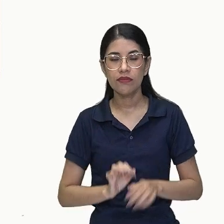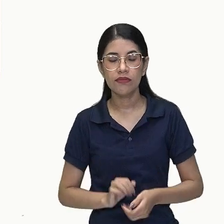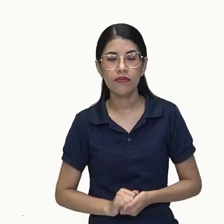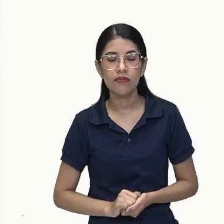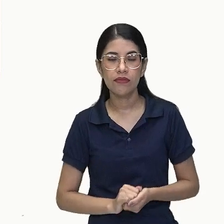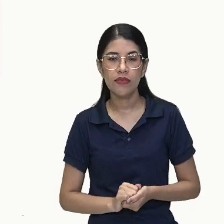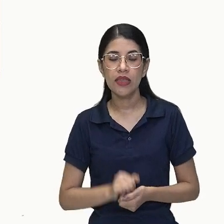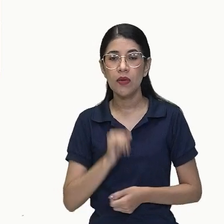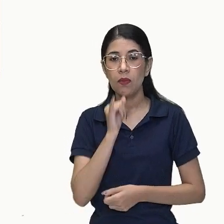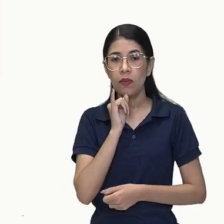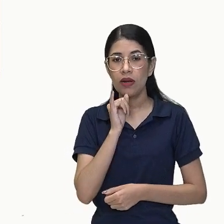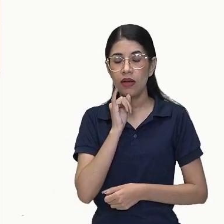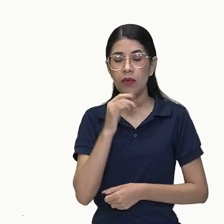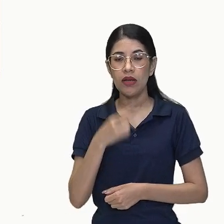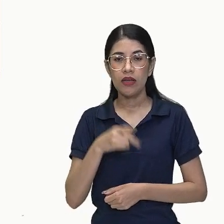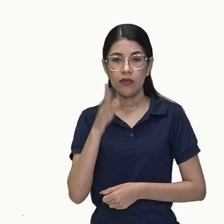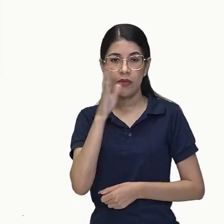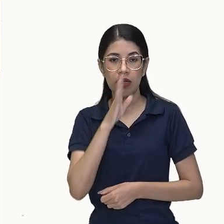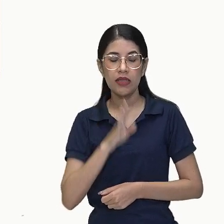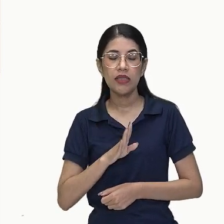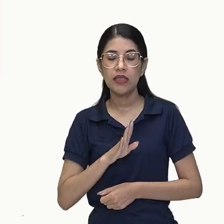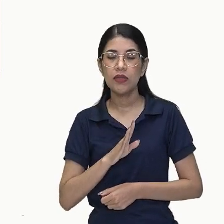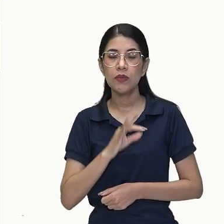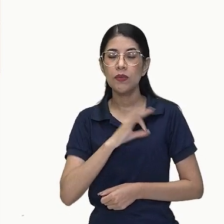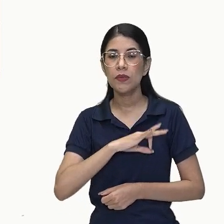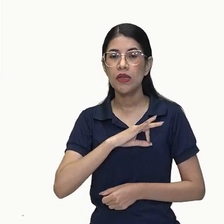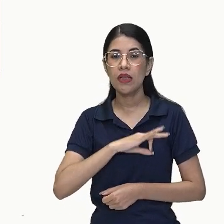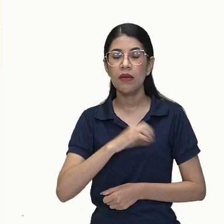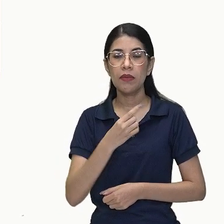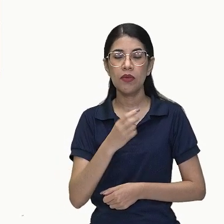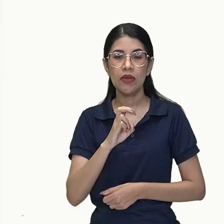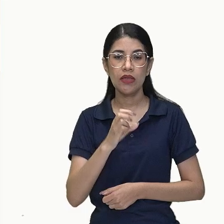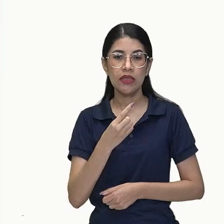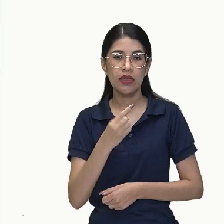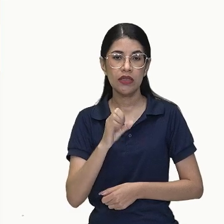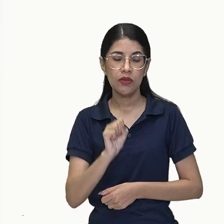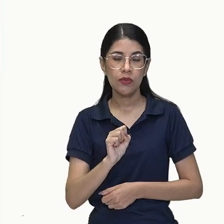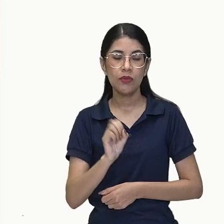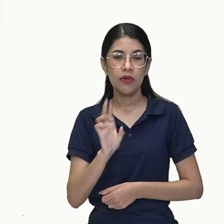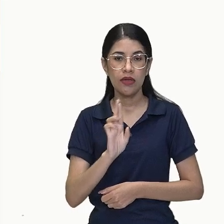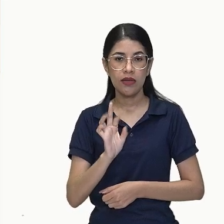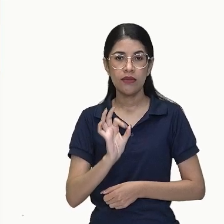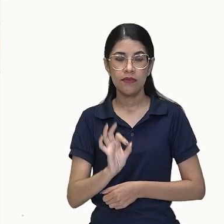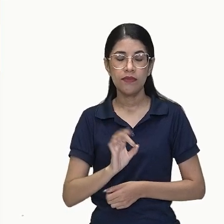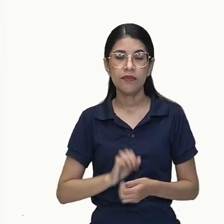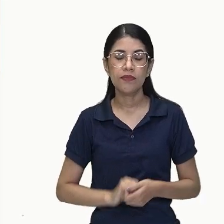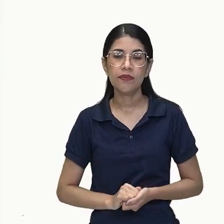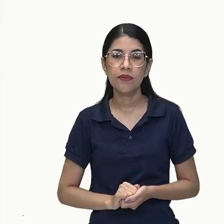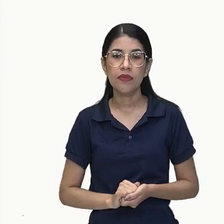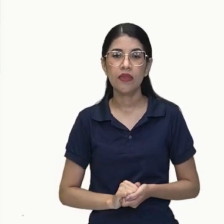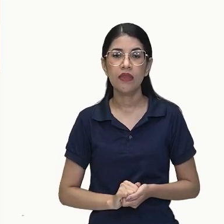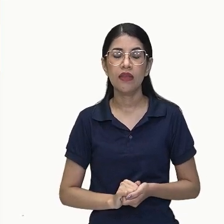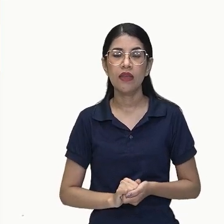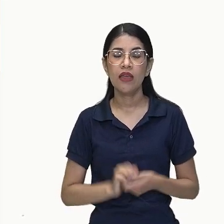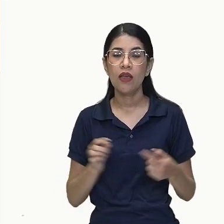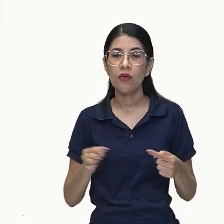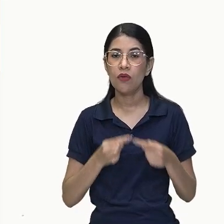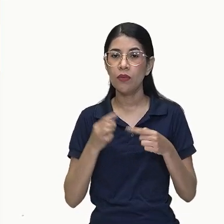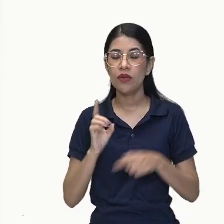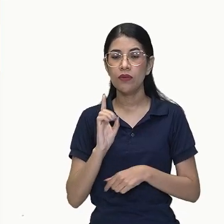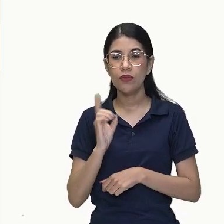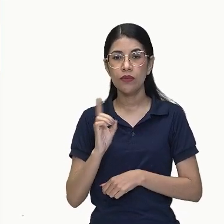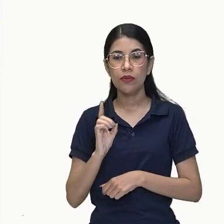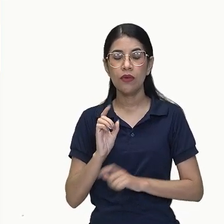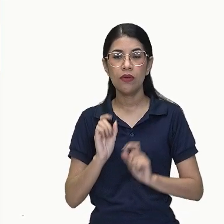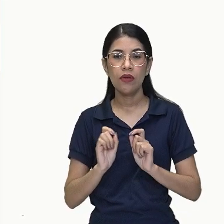Então, por exemplo, o Brasil, nós sabemos, né? O salário mínimo é de R$ 1.518, tá? E o equivalente dólar, pelo menos